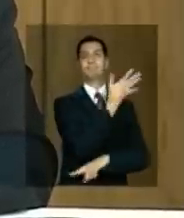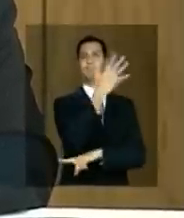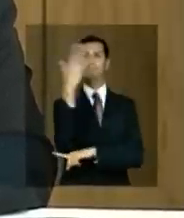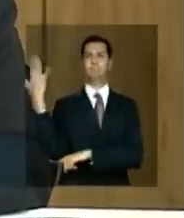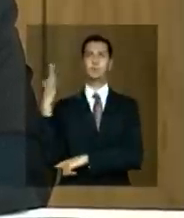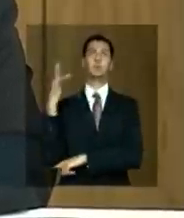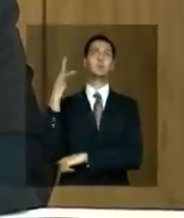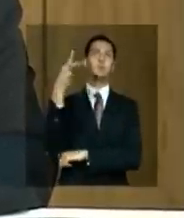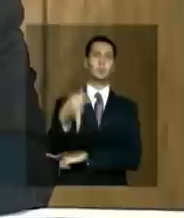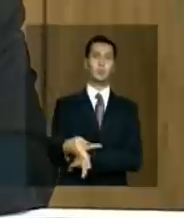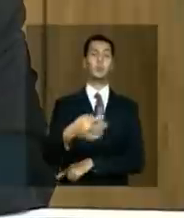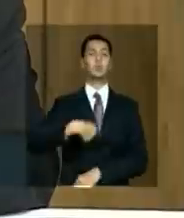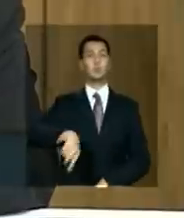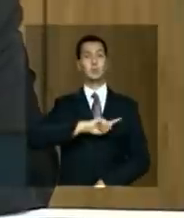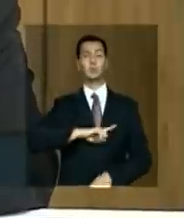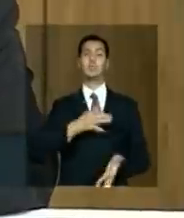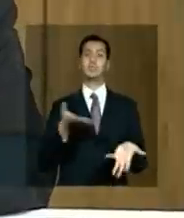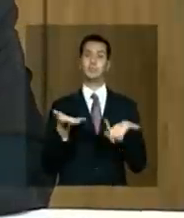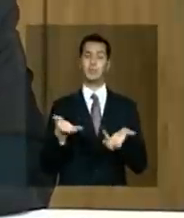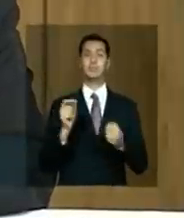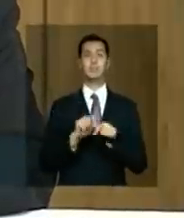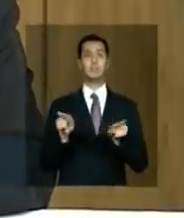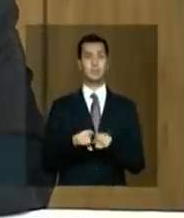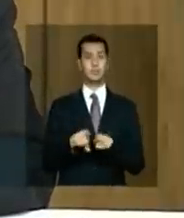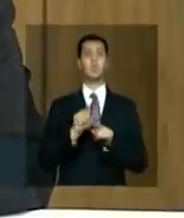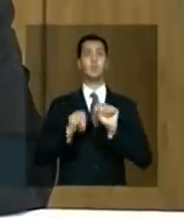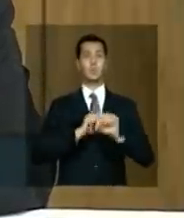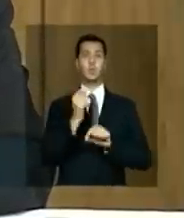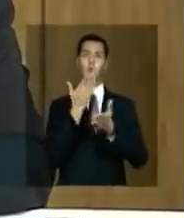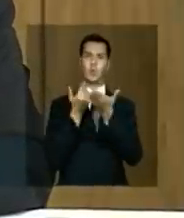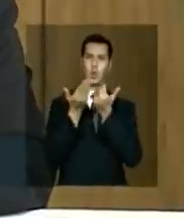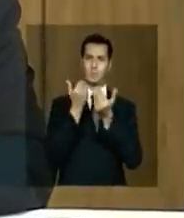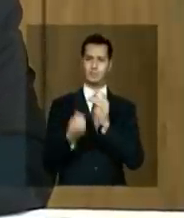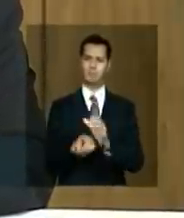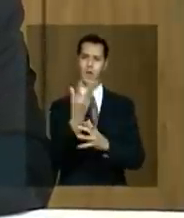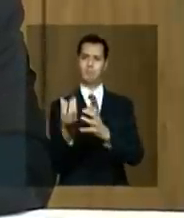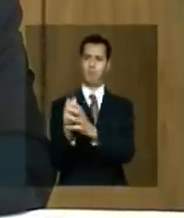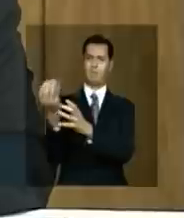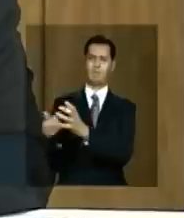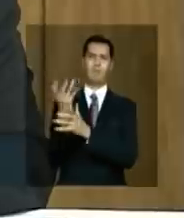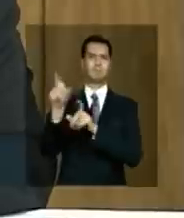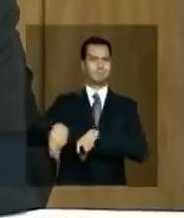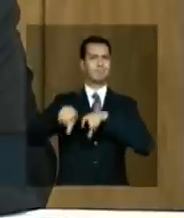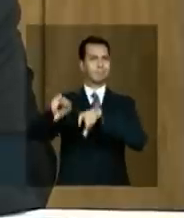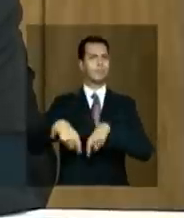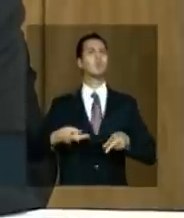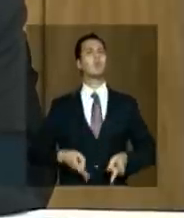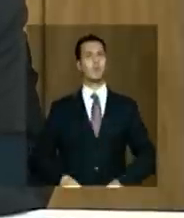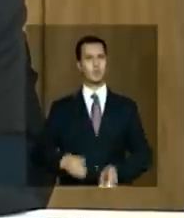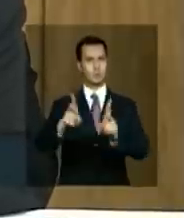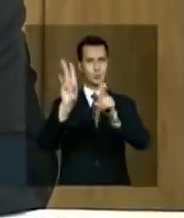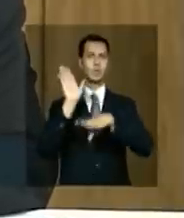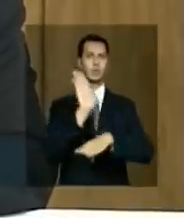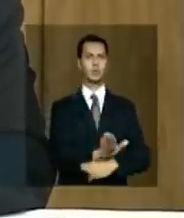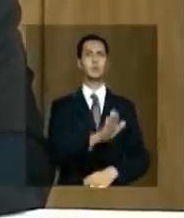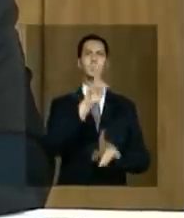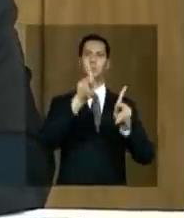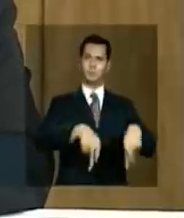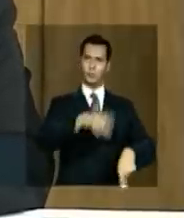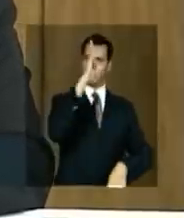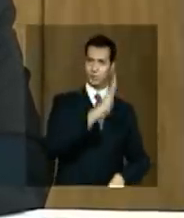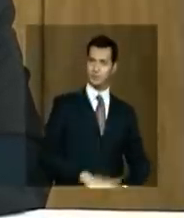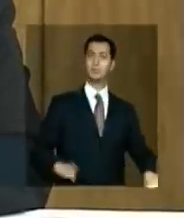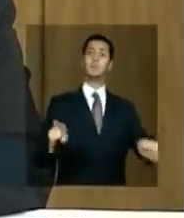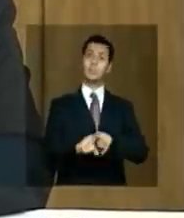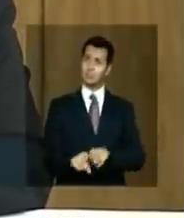nós estamos garantindo a produção de alimentos saudáveis para a segurança alimentar do povo brasileiro e para as